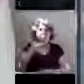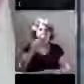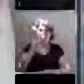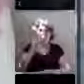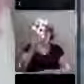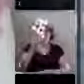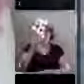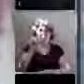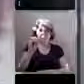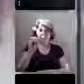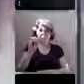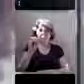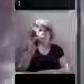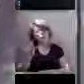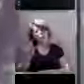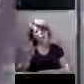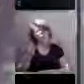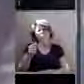francês.